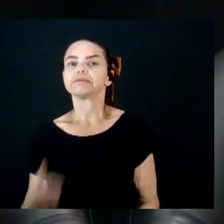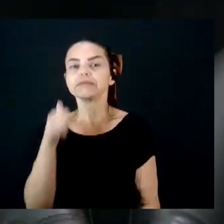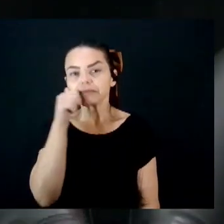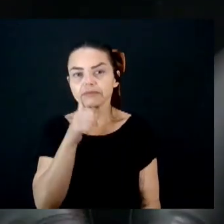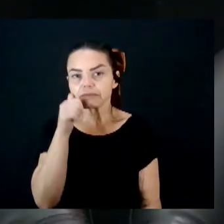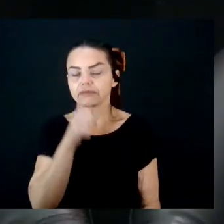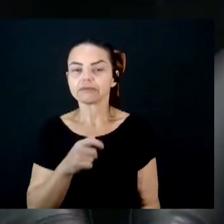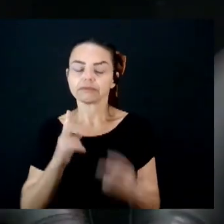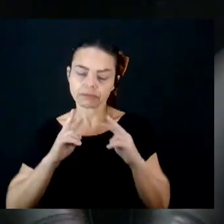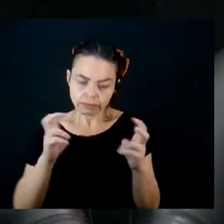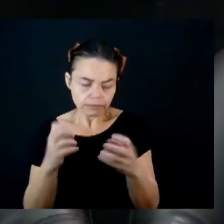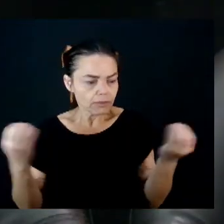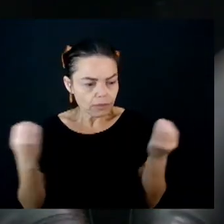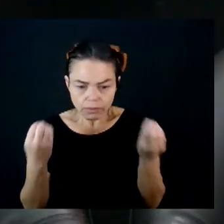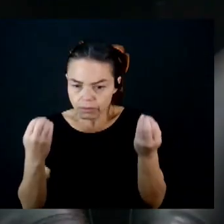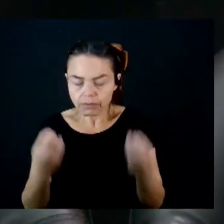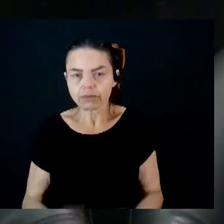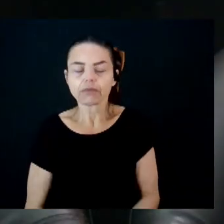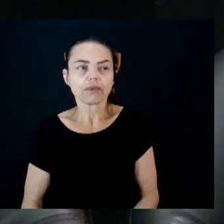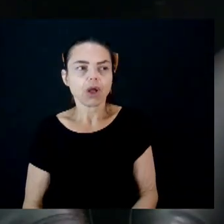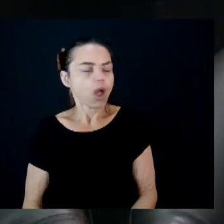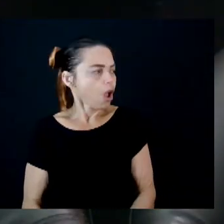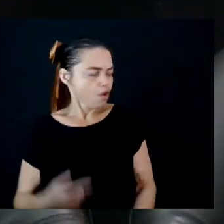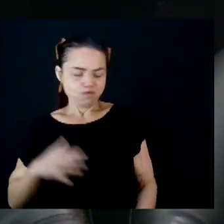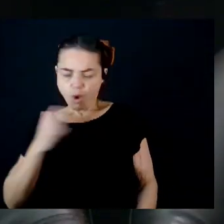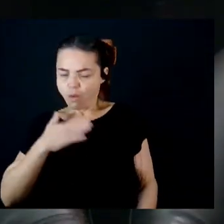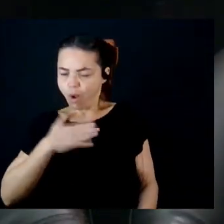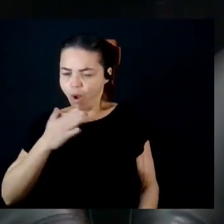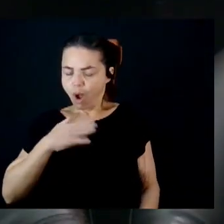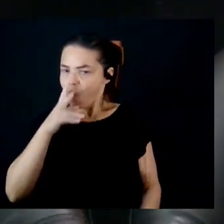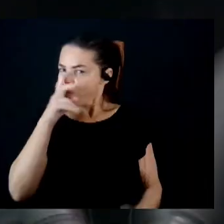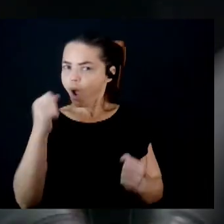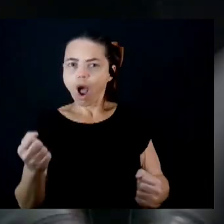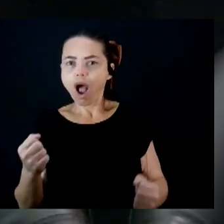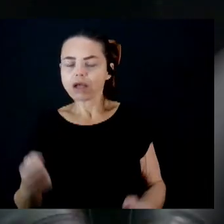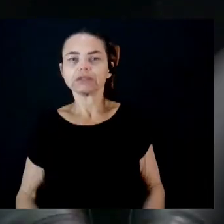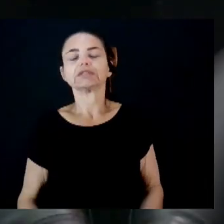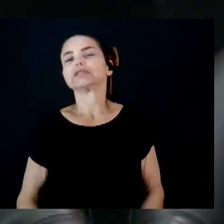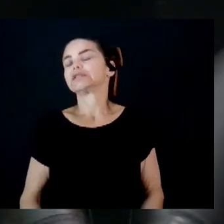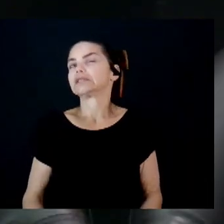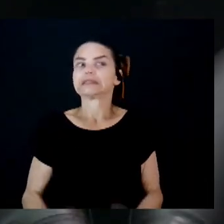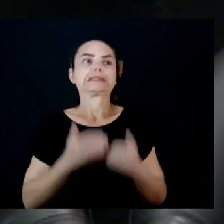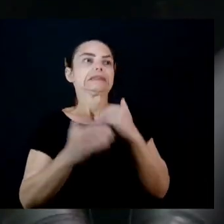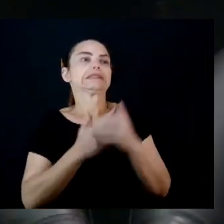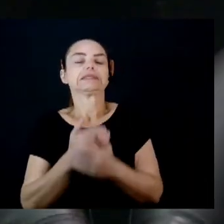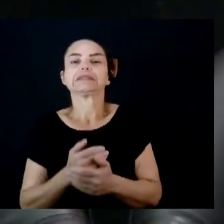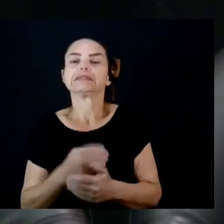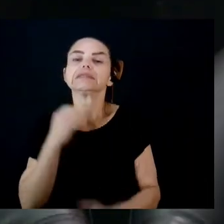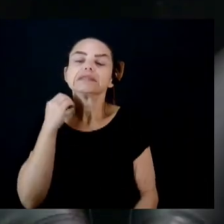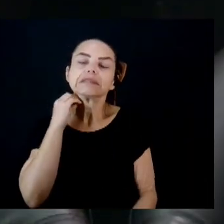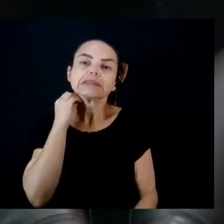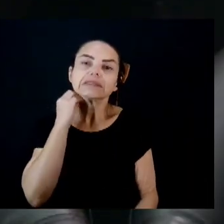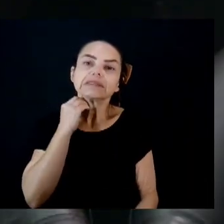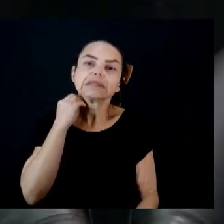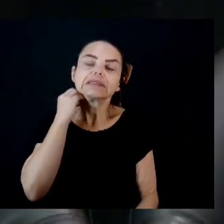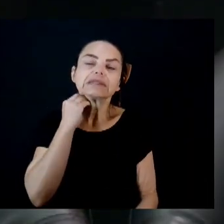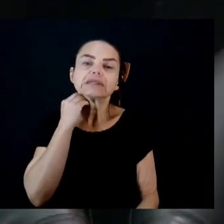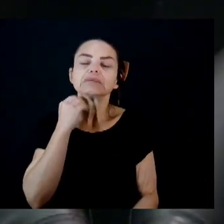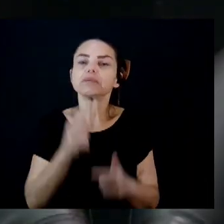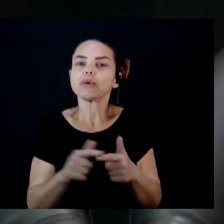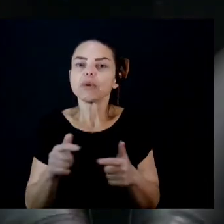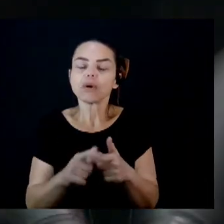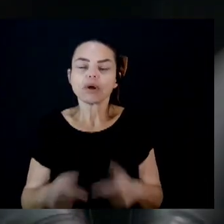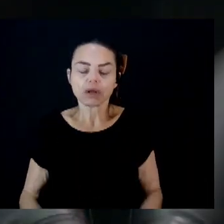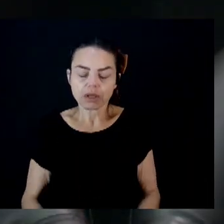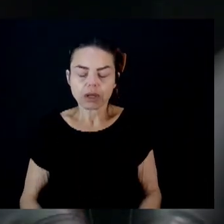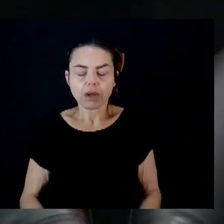Ela fala, cadê aquela potência que estava aqui? E realmente é um processo hormonal, mas principalmente psicológico, que a gente tem que